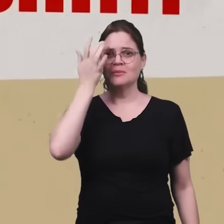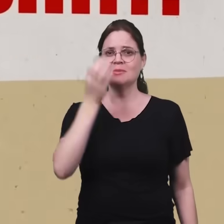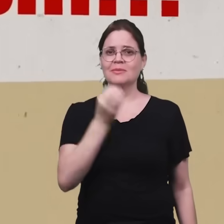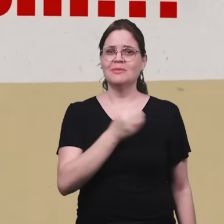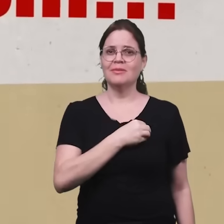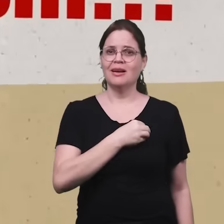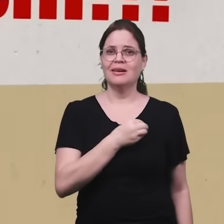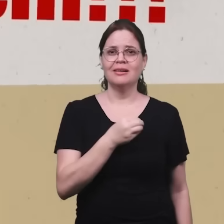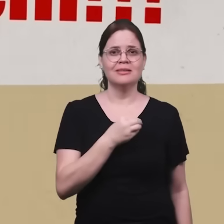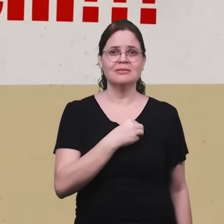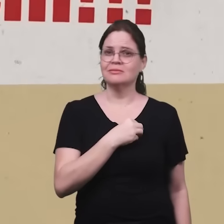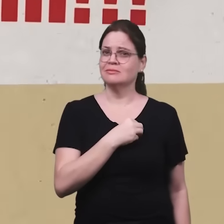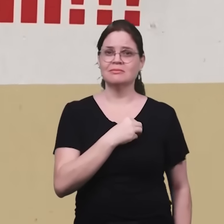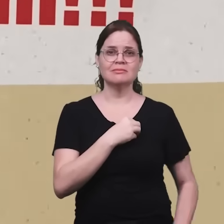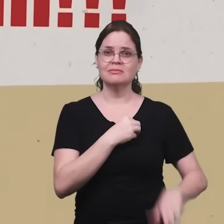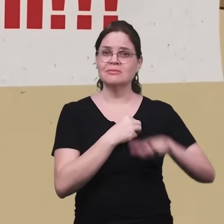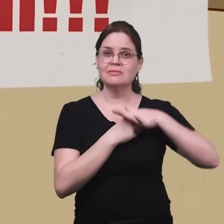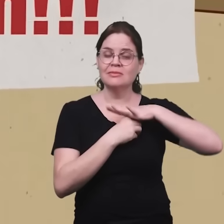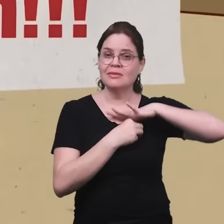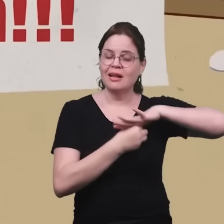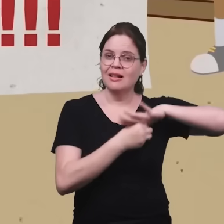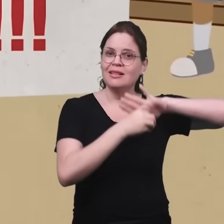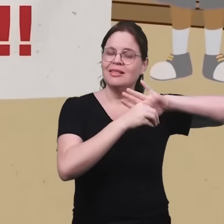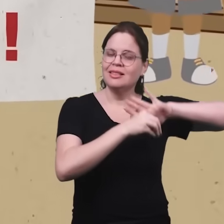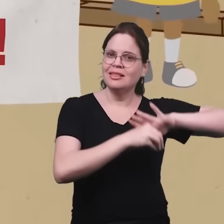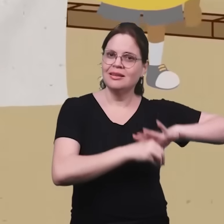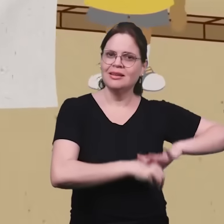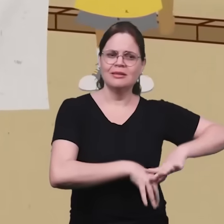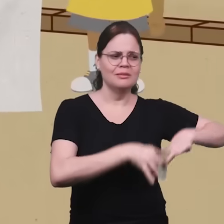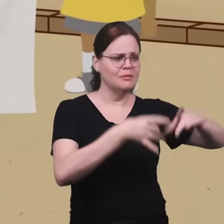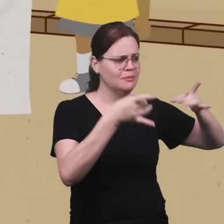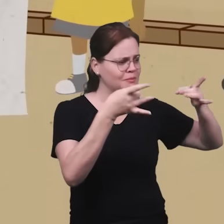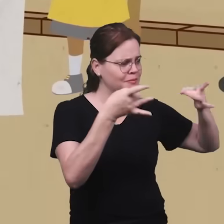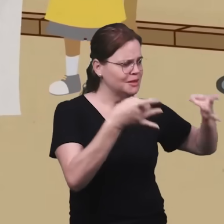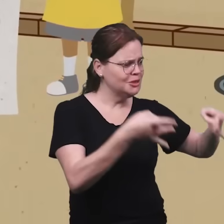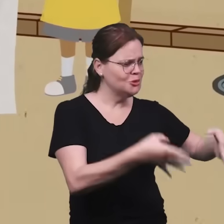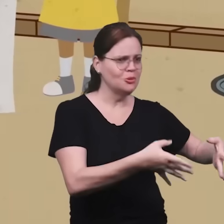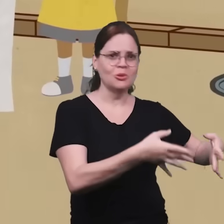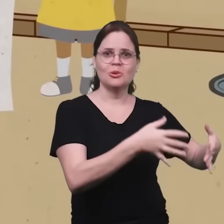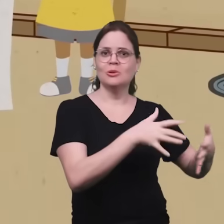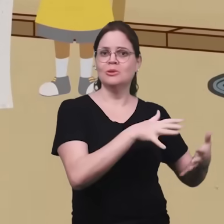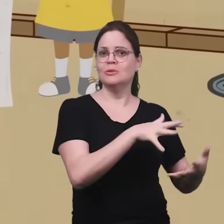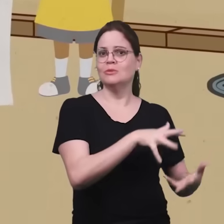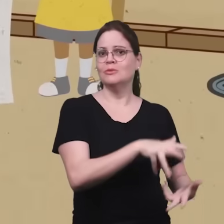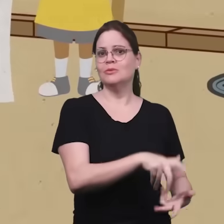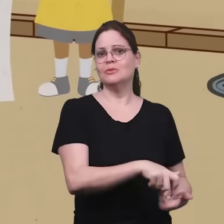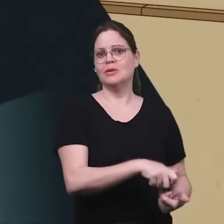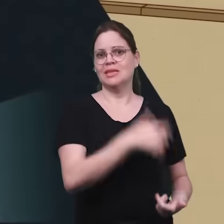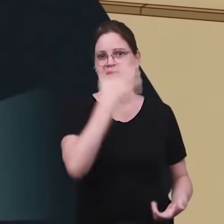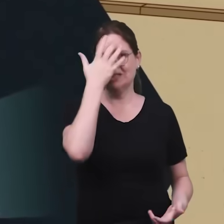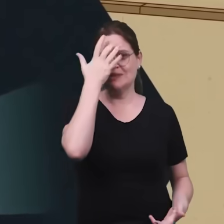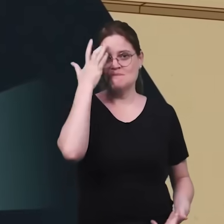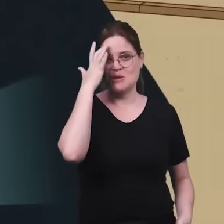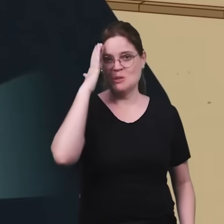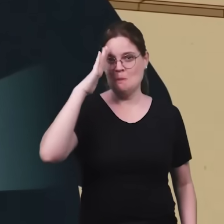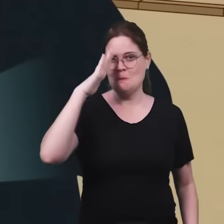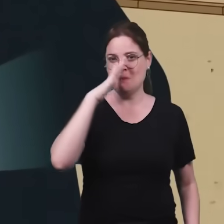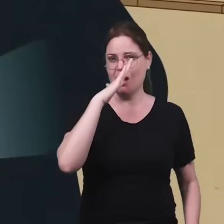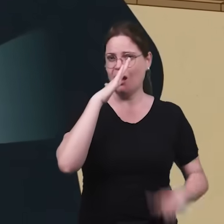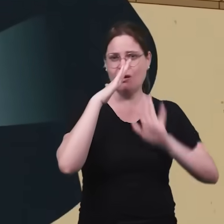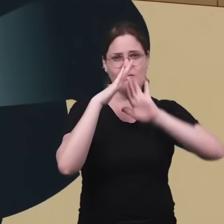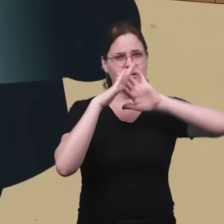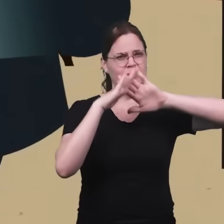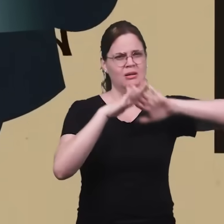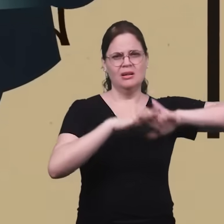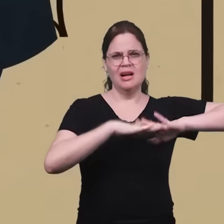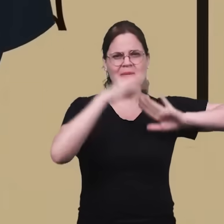Deixa o ímpio seu caminho, e o homem